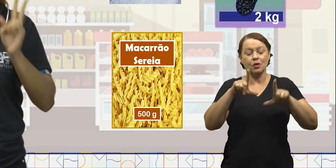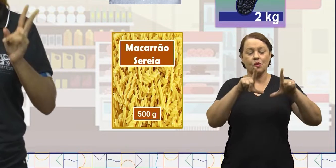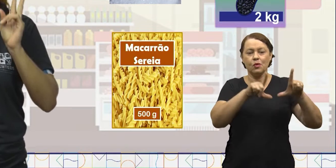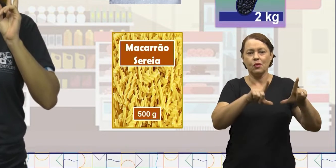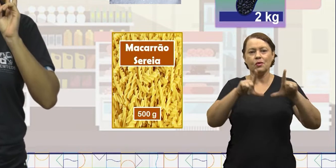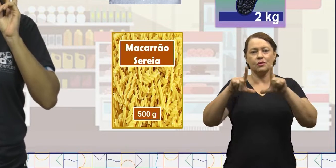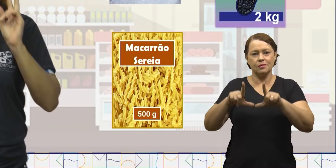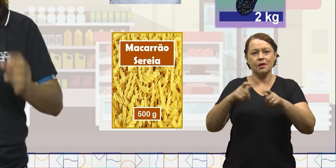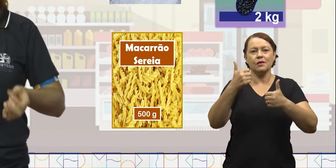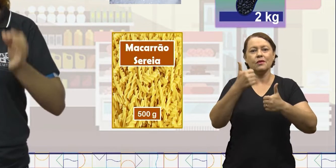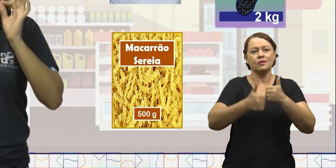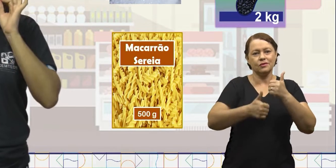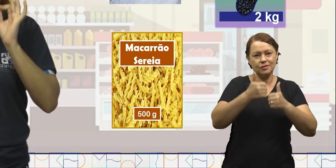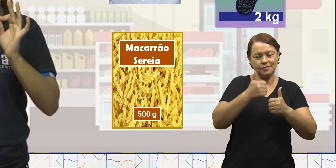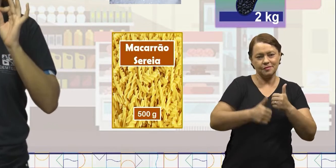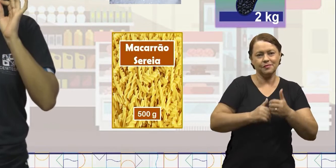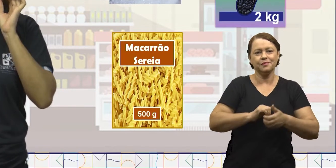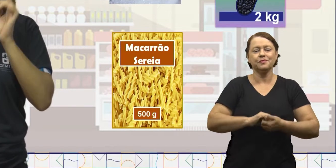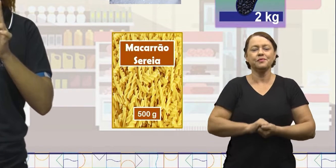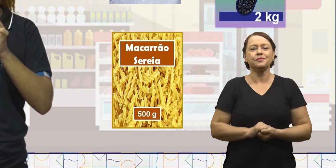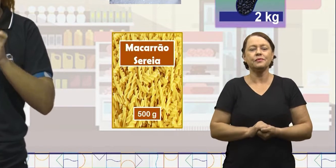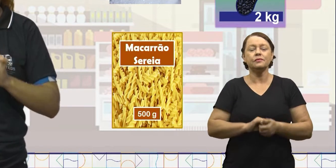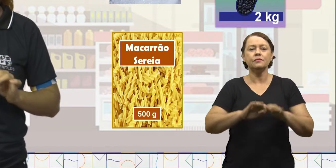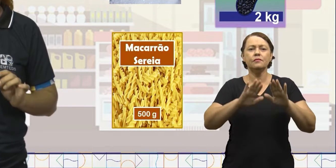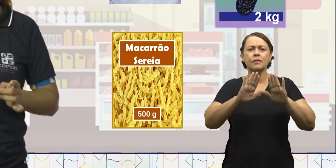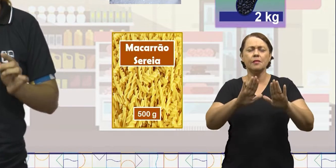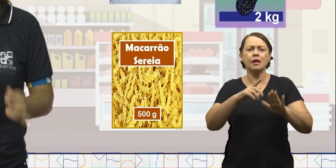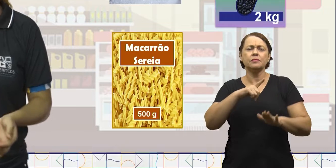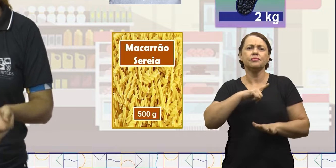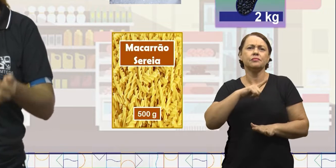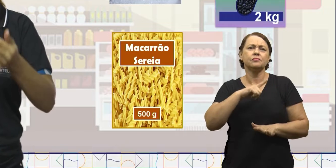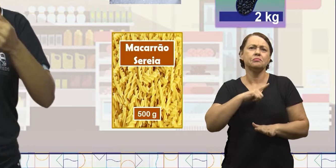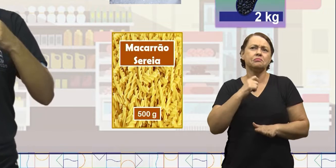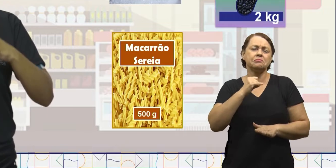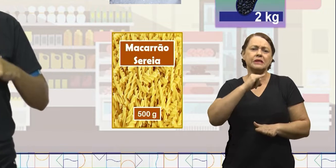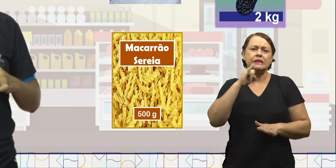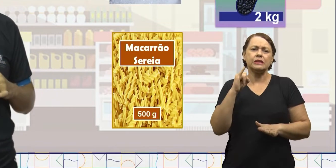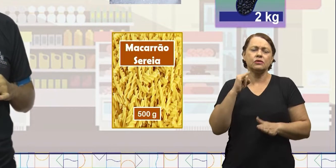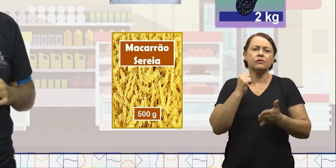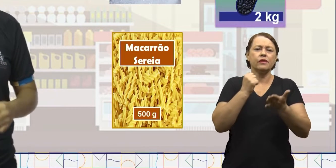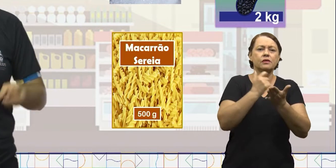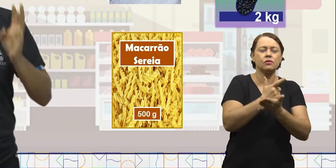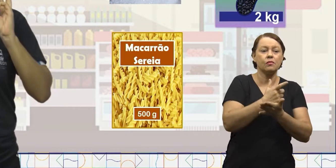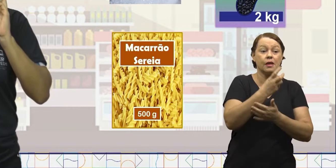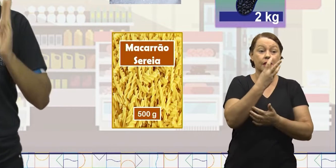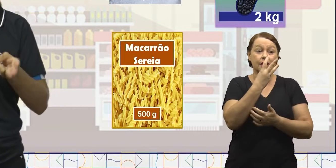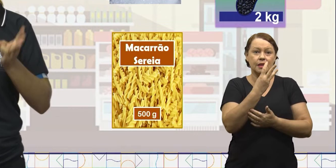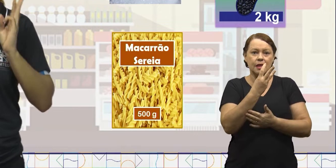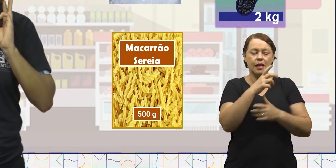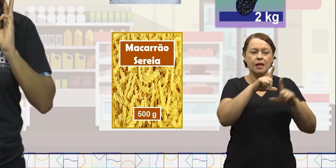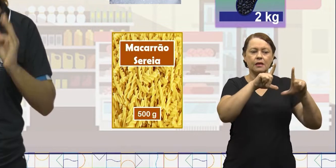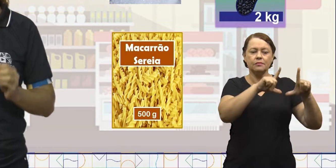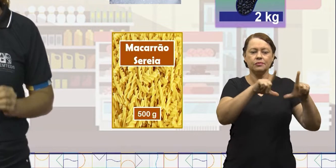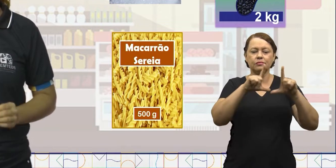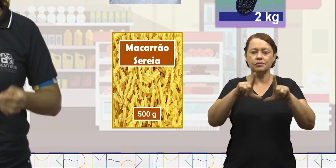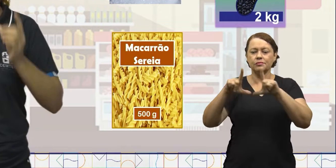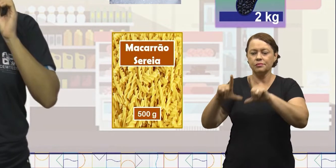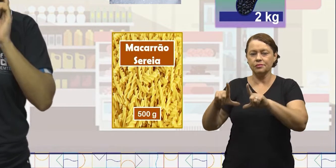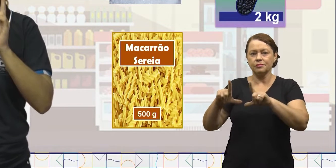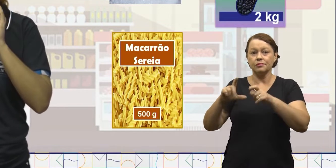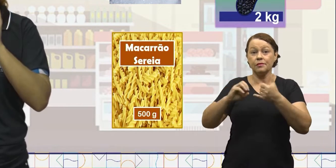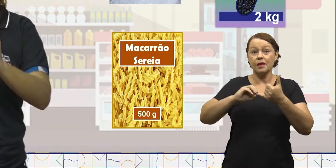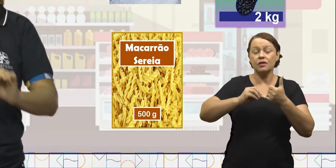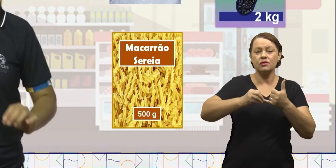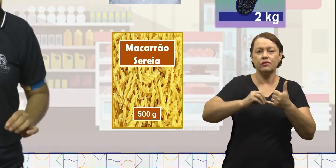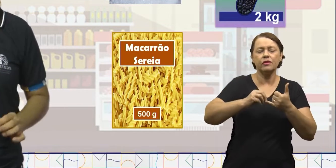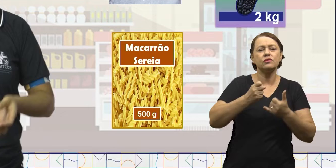de 2 pacotes de arroz. Se eu tivesse comprado 3 pacotes